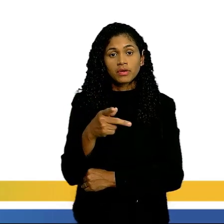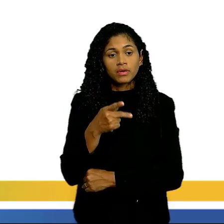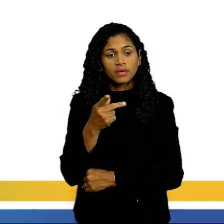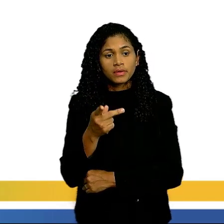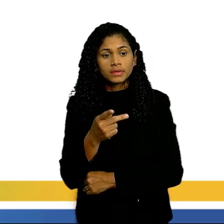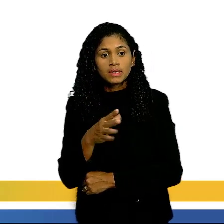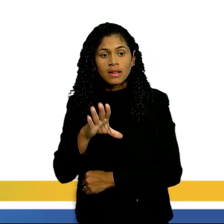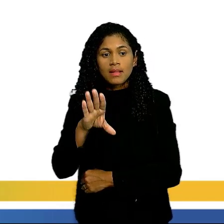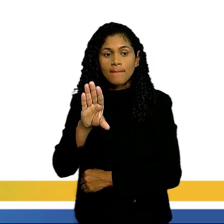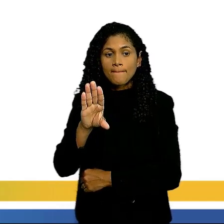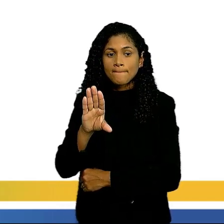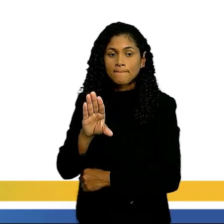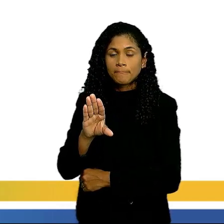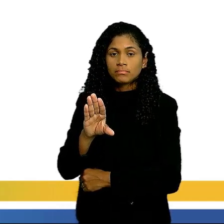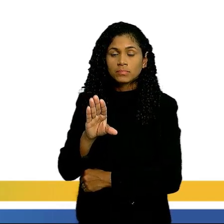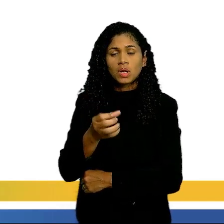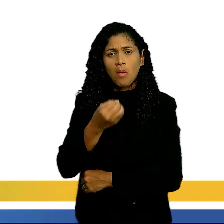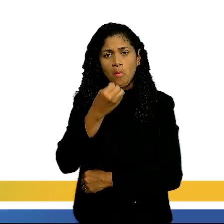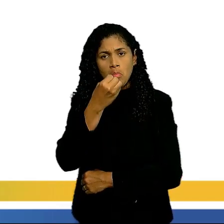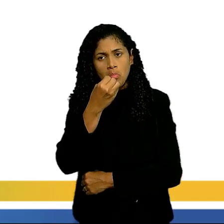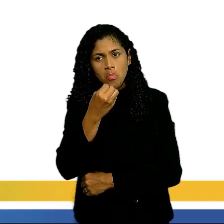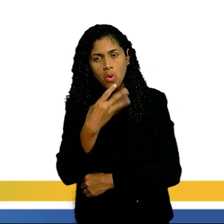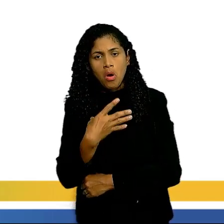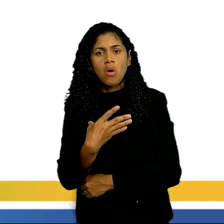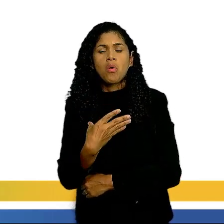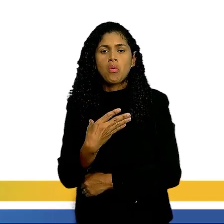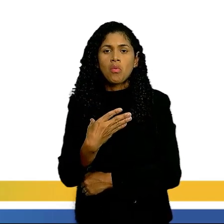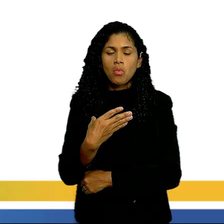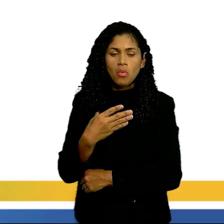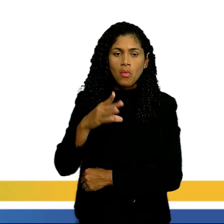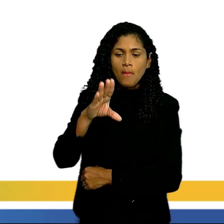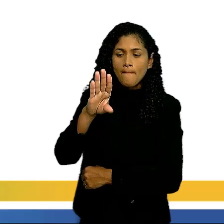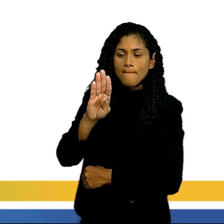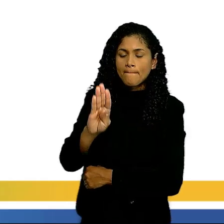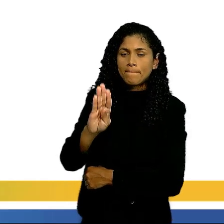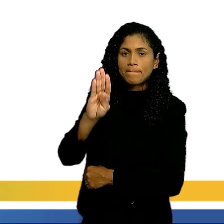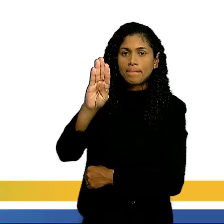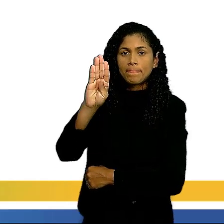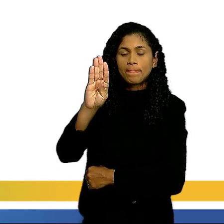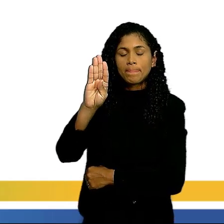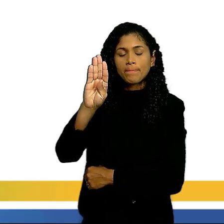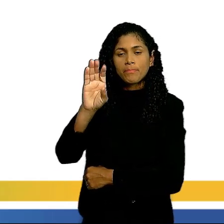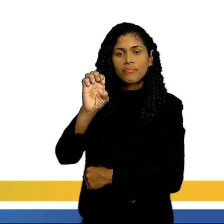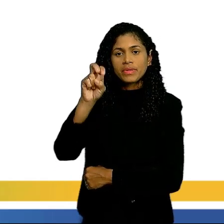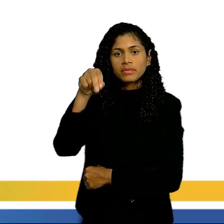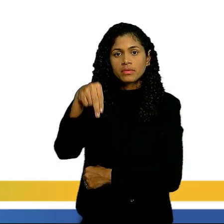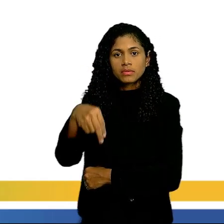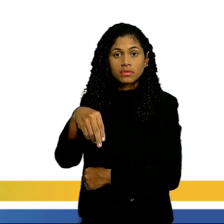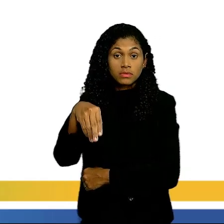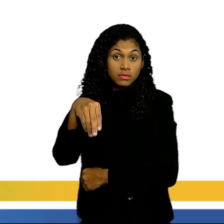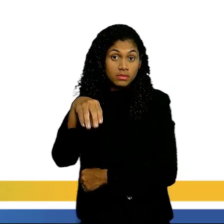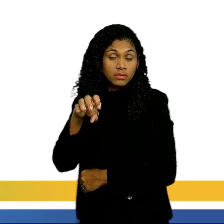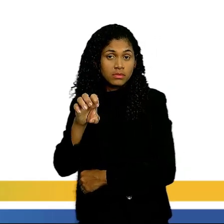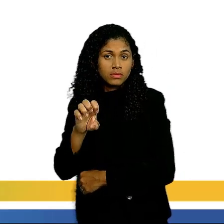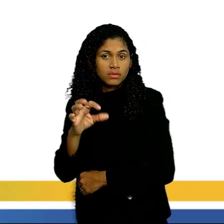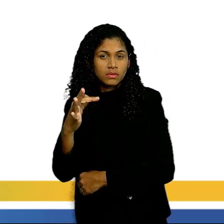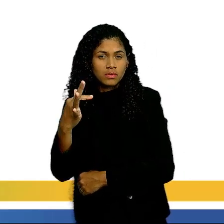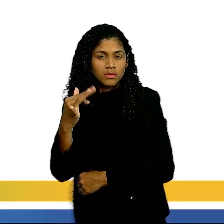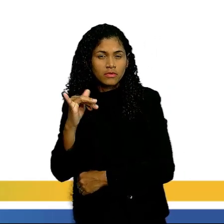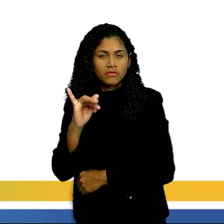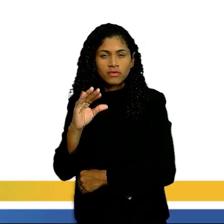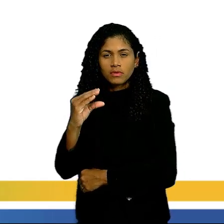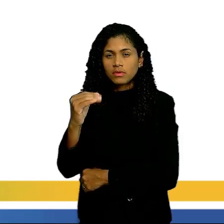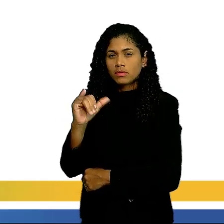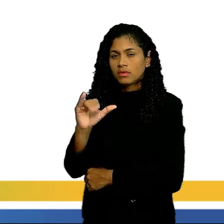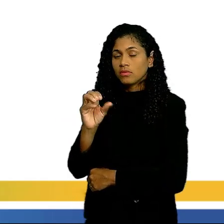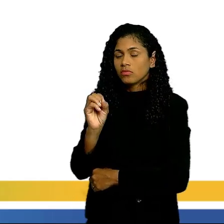benesses sociais do getulismo, ou seja, dos benefícios, né, das coisas boas que o governo dele trouxe. Na verdade, a